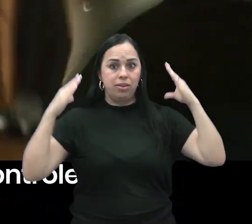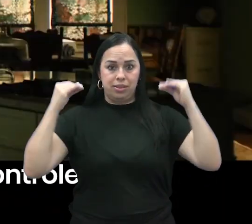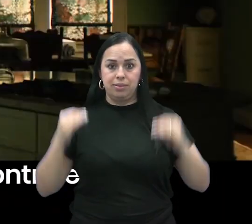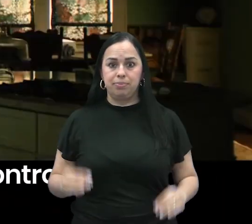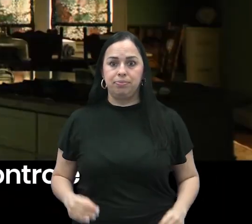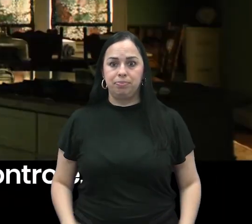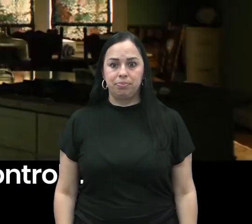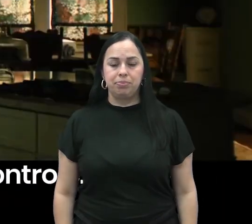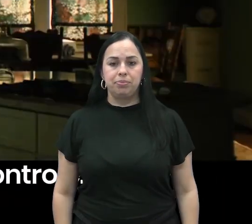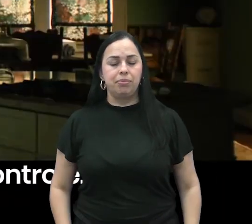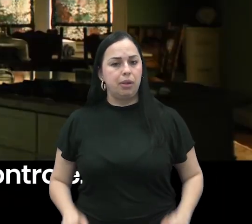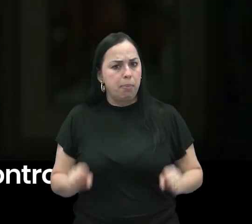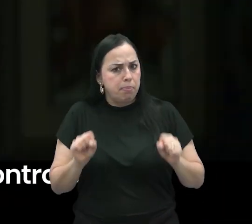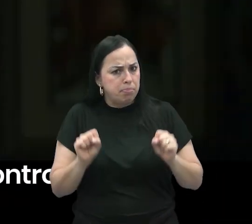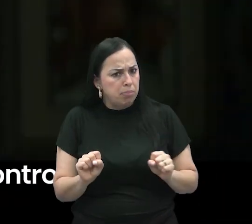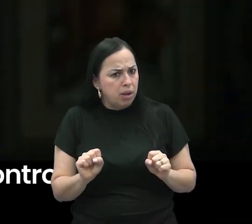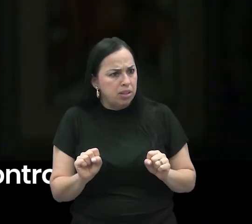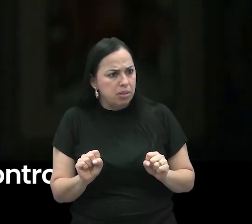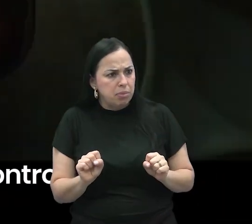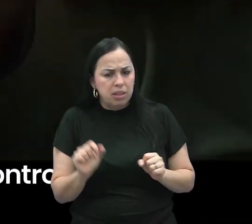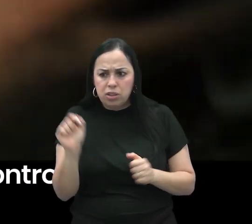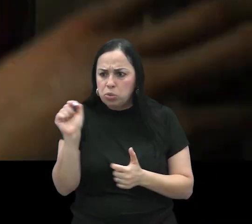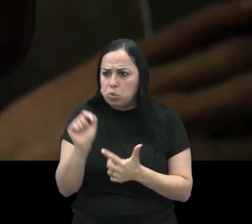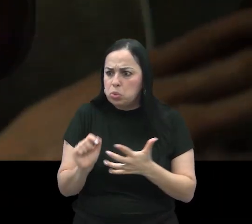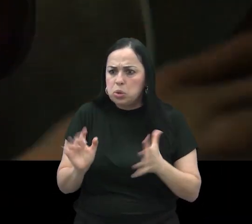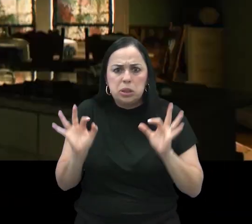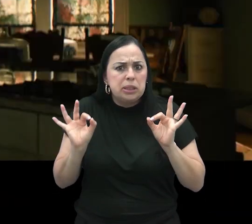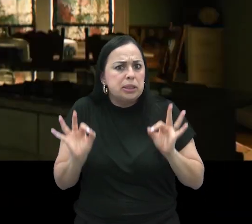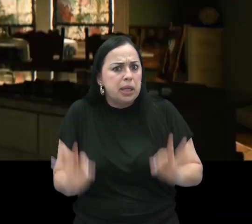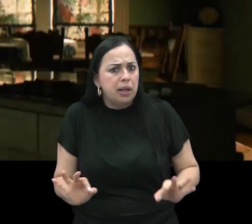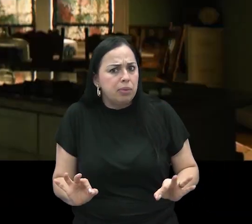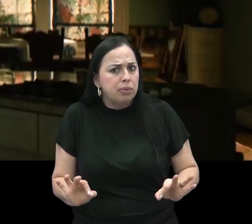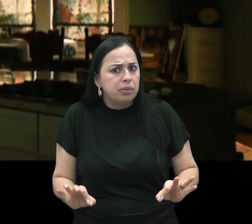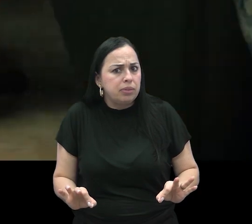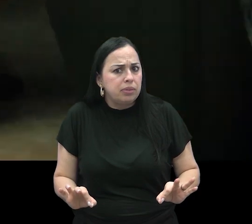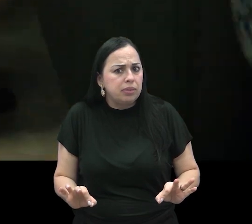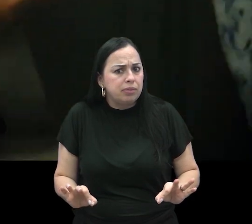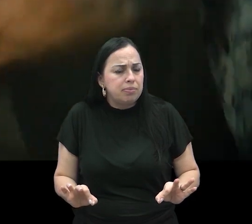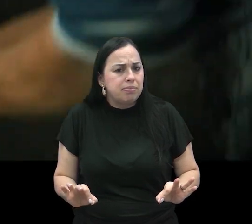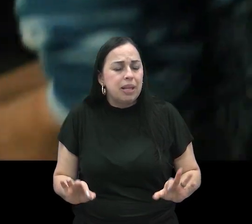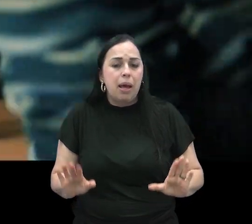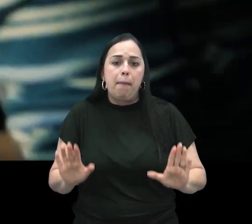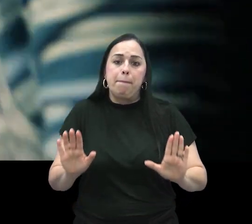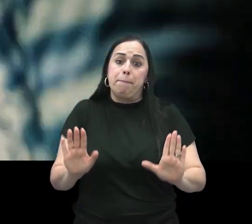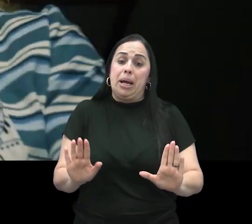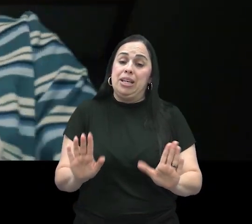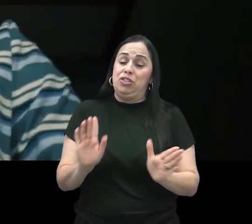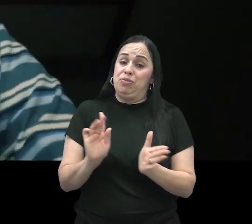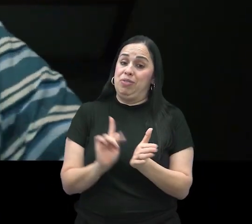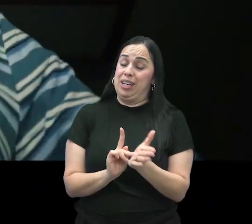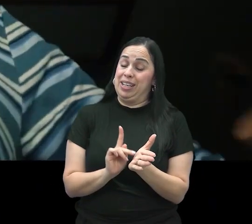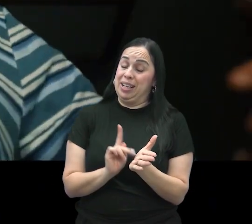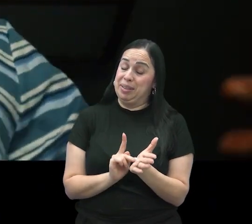It may seem like we have everything all together, but right under the surface,